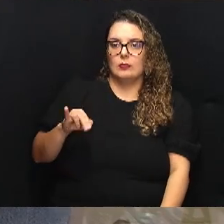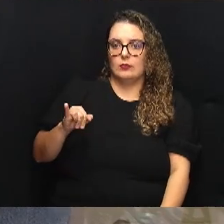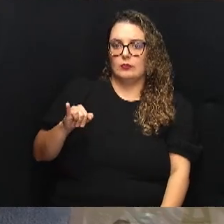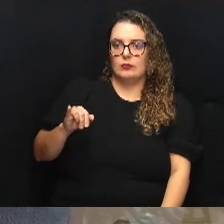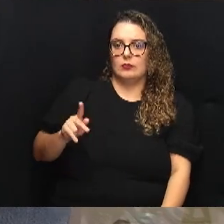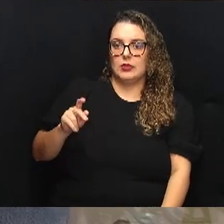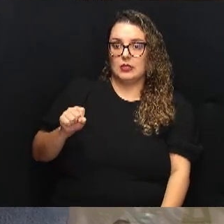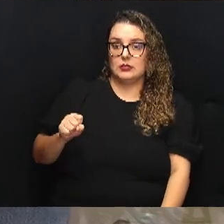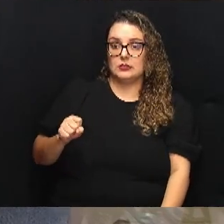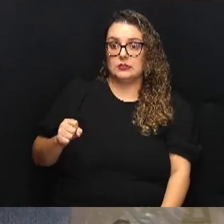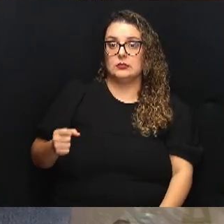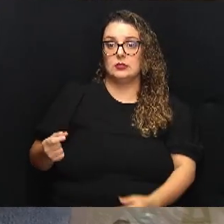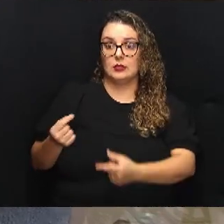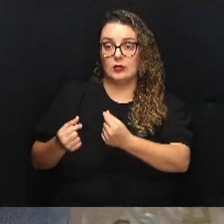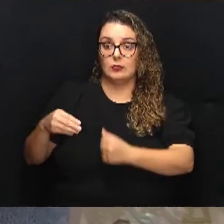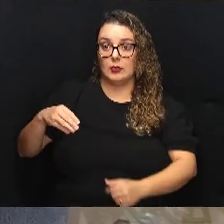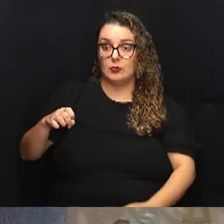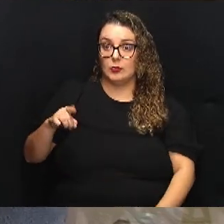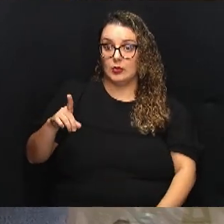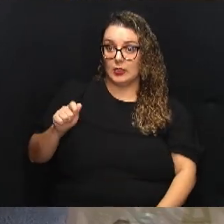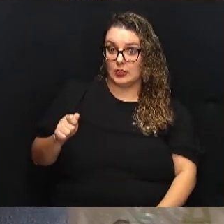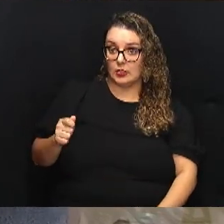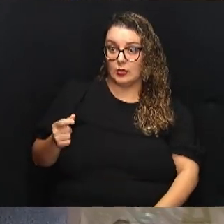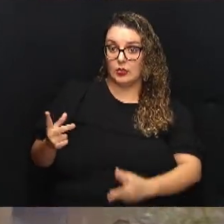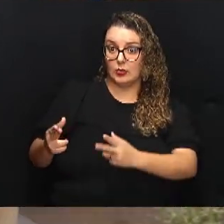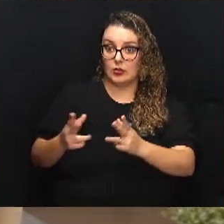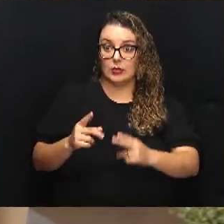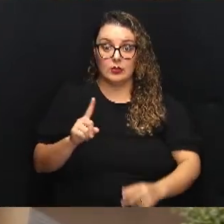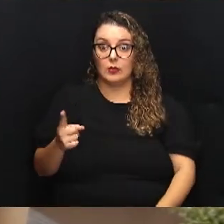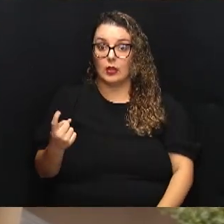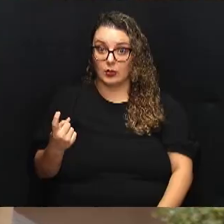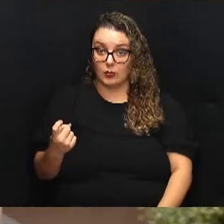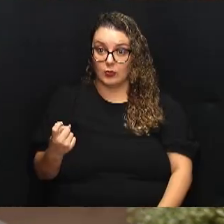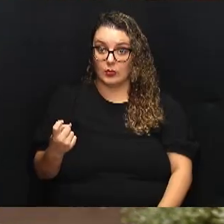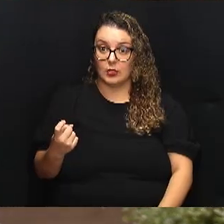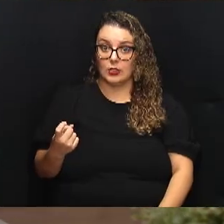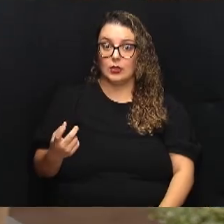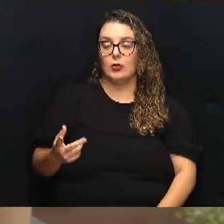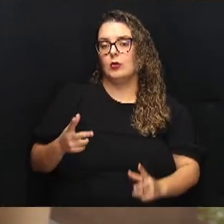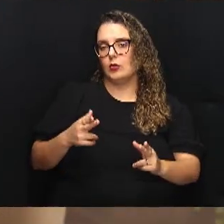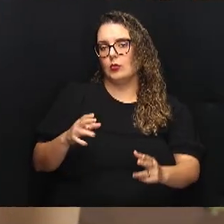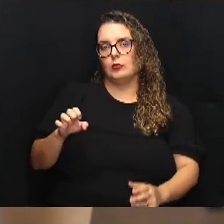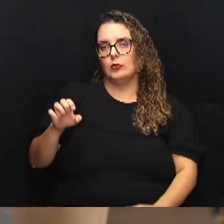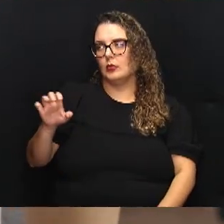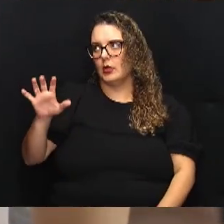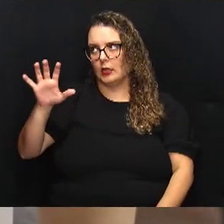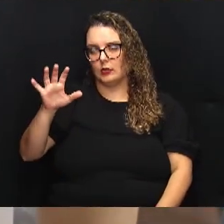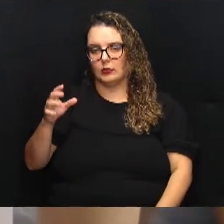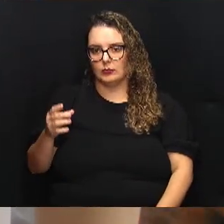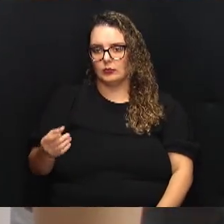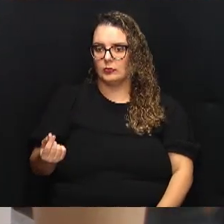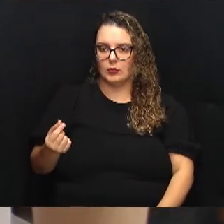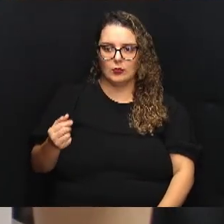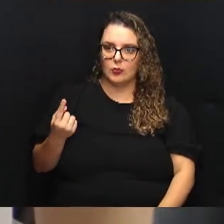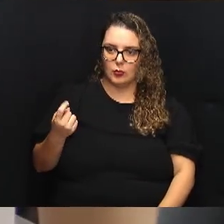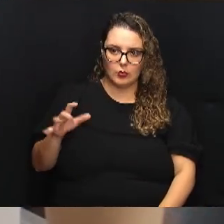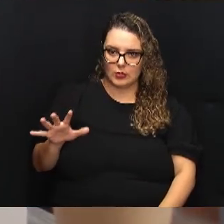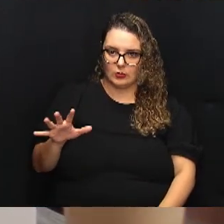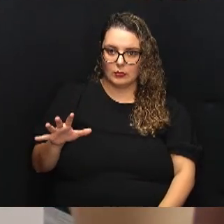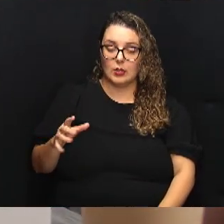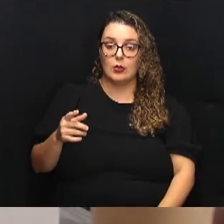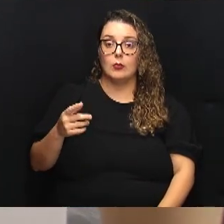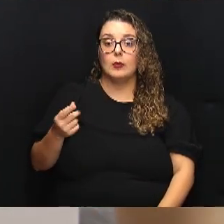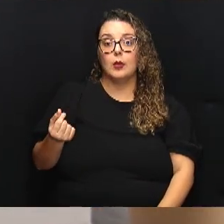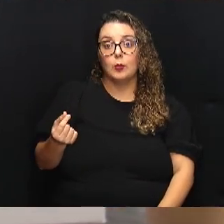comum. É importante dizer que não é uma moeda única, assim como existe, por exemplo, o euro, né? Não é uma moeda única, é uma moeda comum.